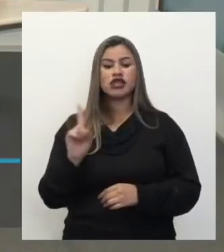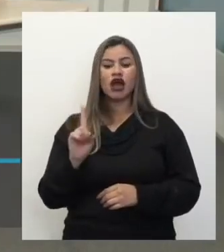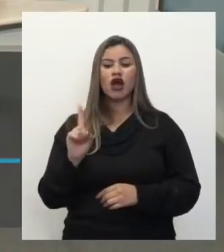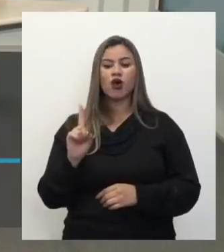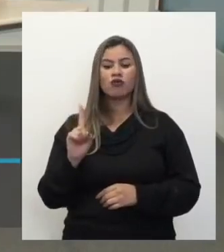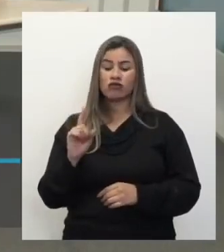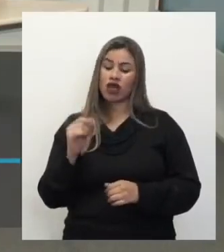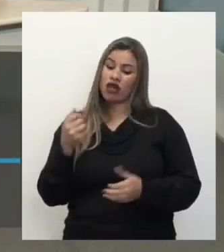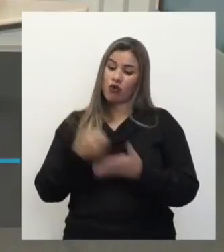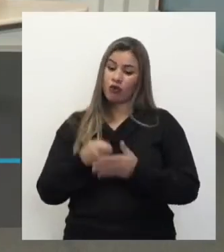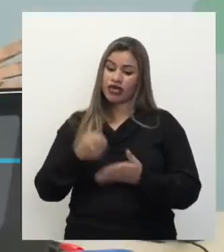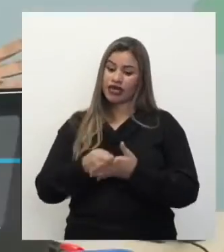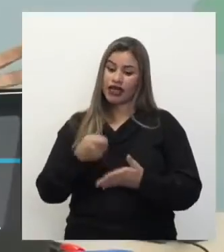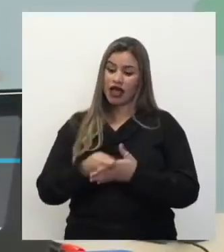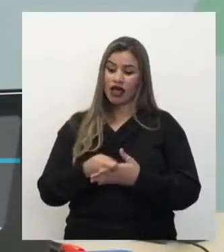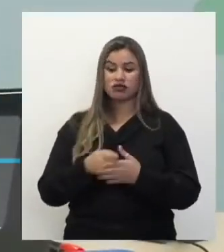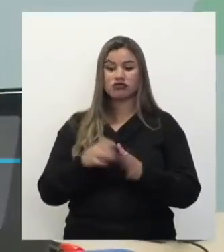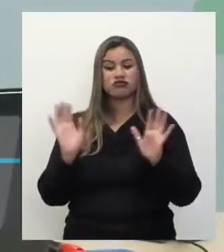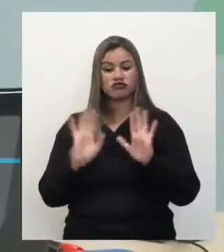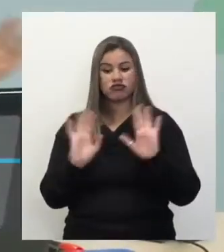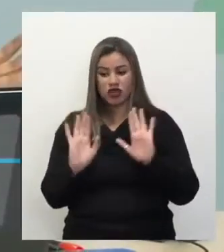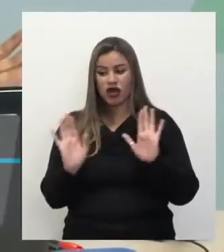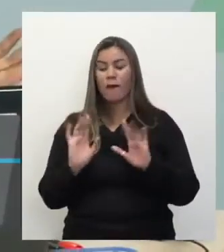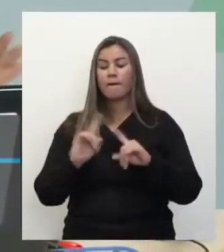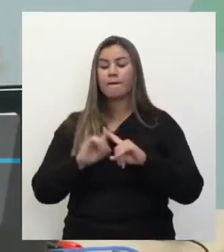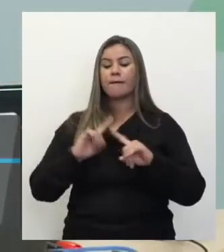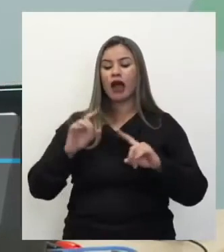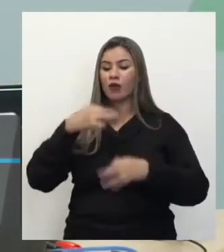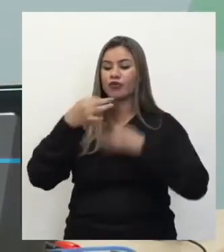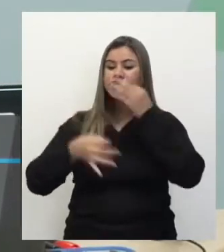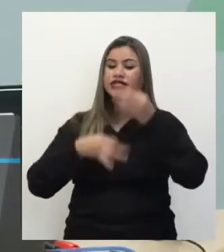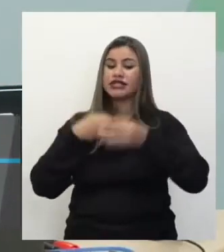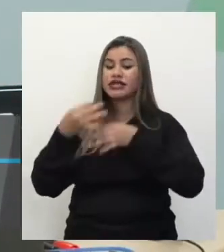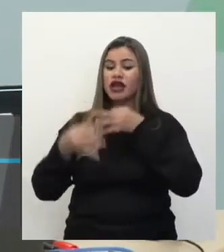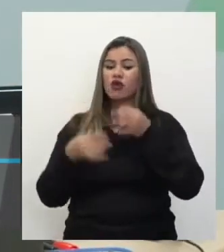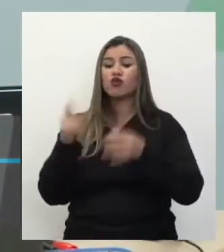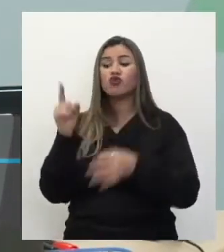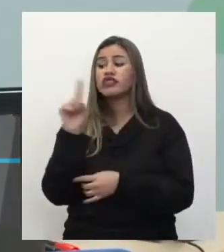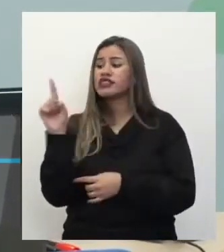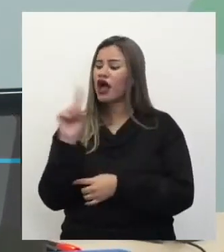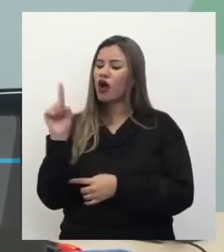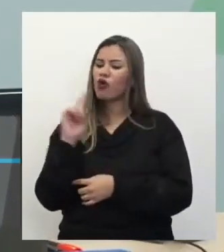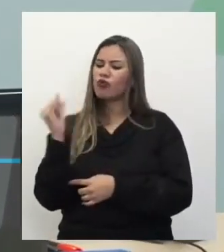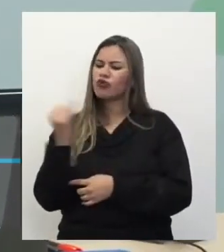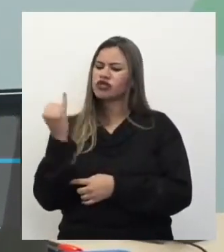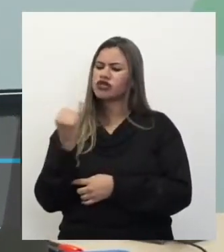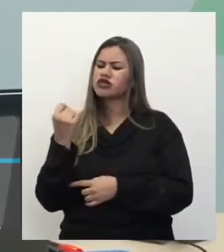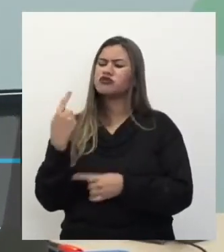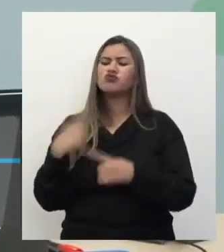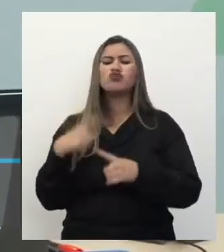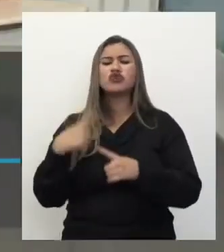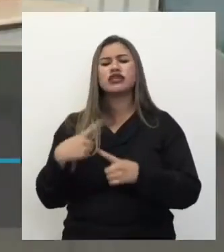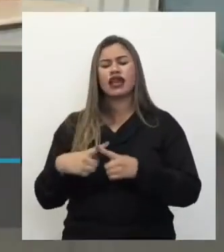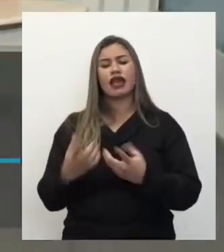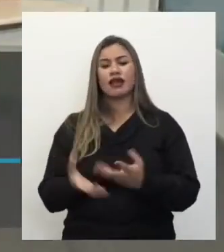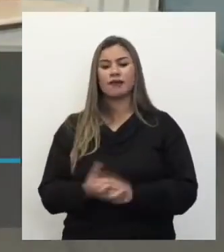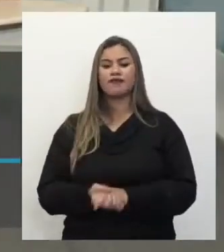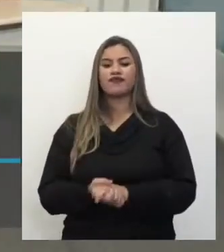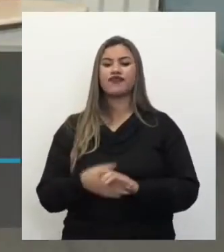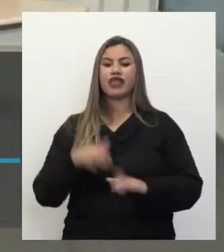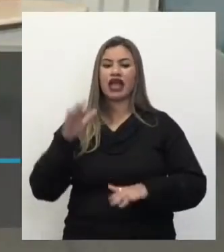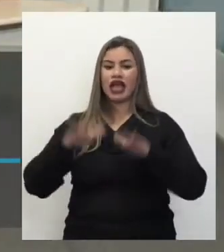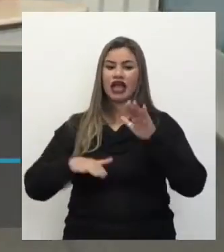importante, gente, né? É sua opinião. Você pode dar opinião. Não é importante. Agora, fala pra mim, por que não é importante? Então, porque às vezes acredita